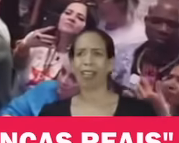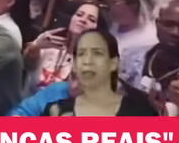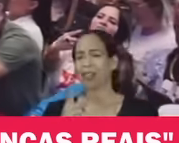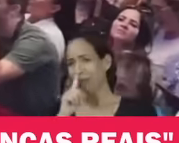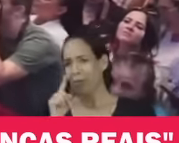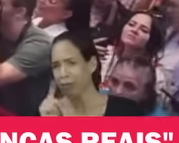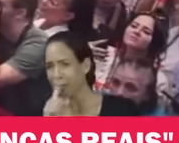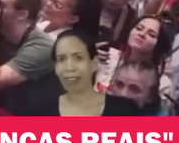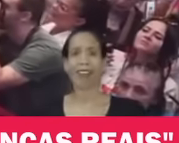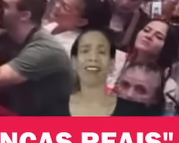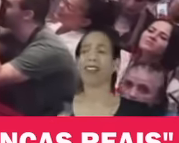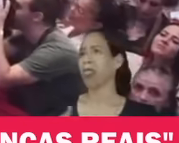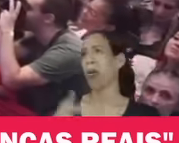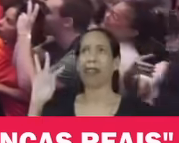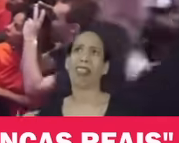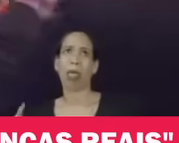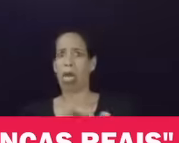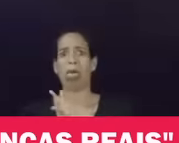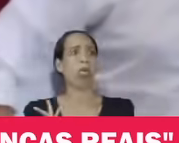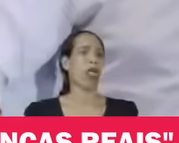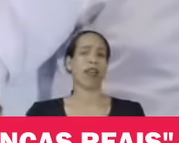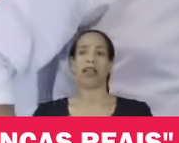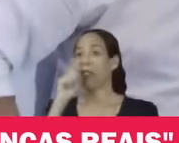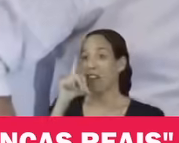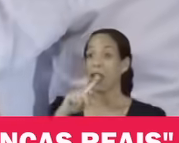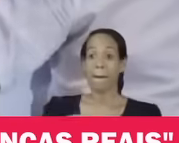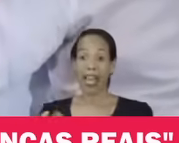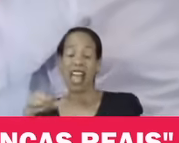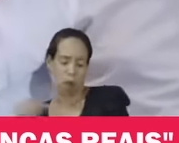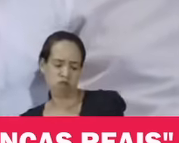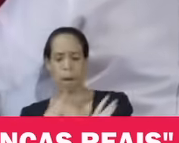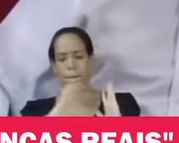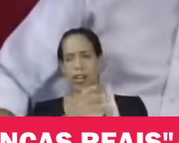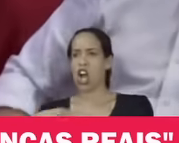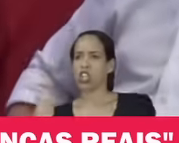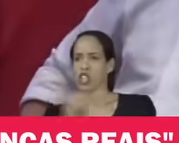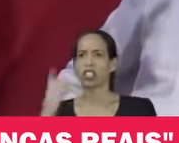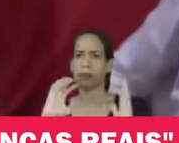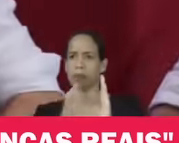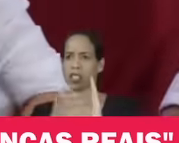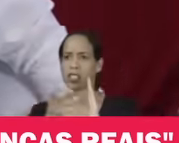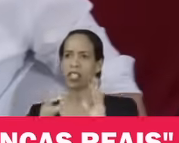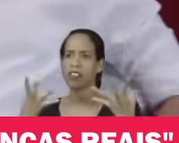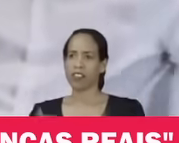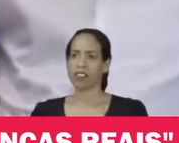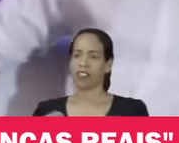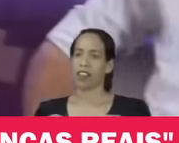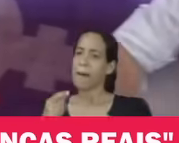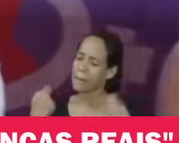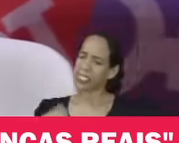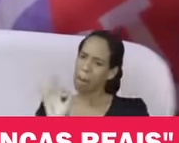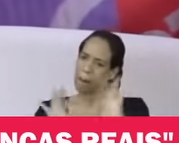das quantas. O PT é isso. O PT tem defeito. Mas é o meu partido. É o nosso partido. E nós vamos enfrentar um